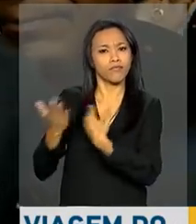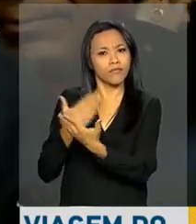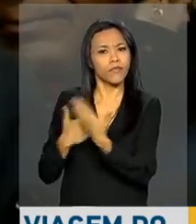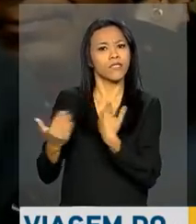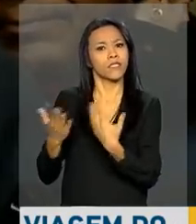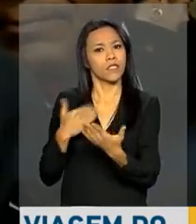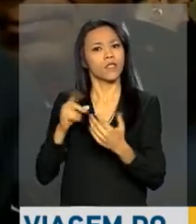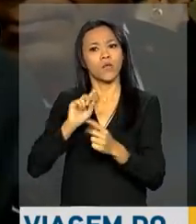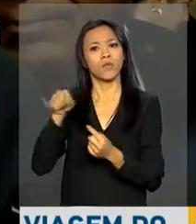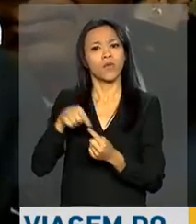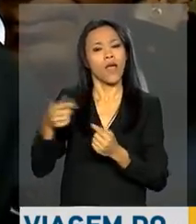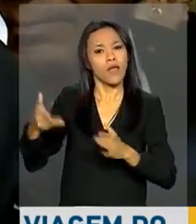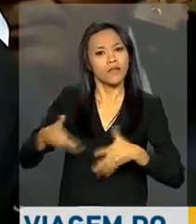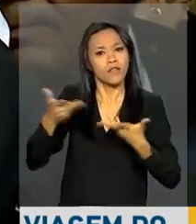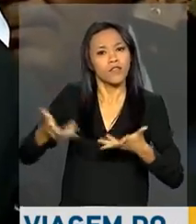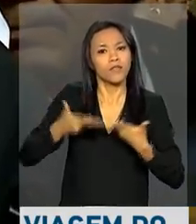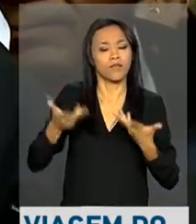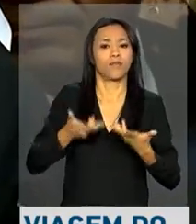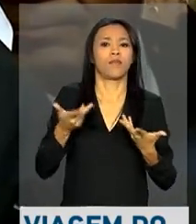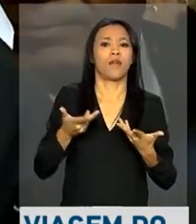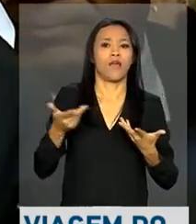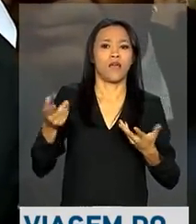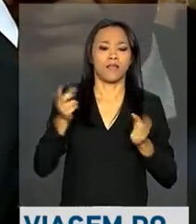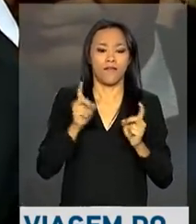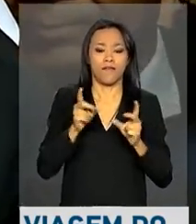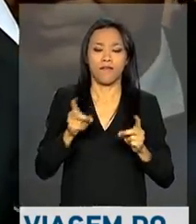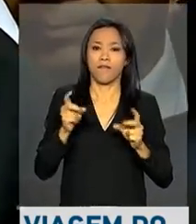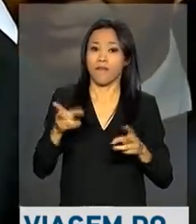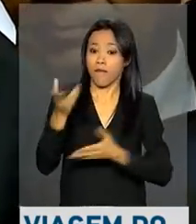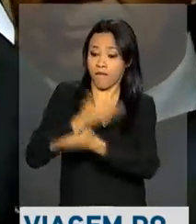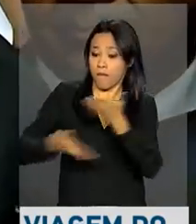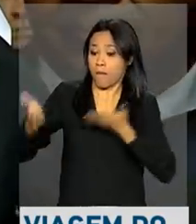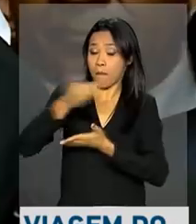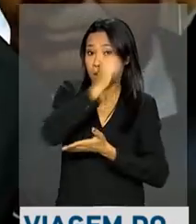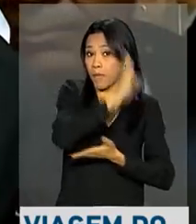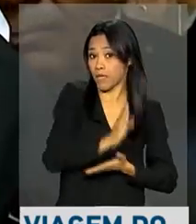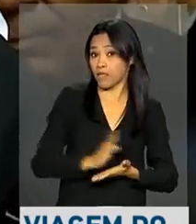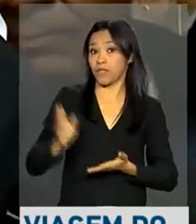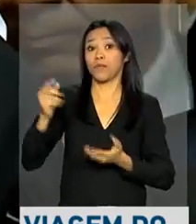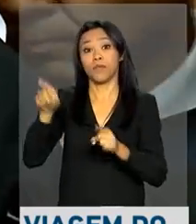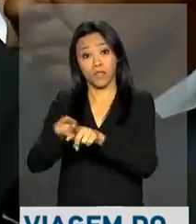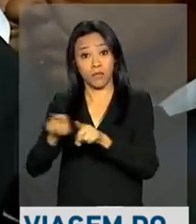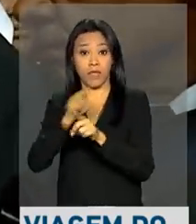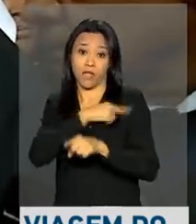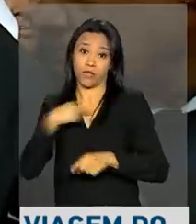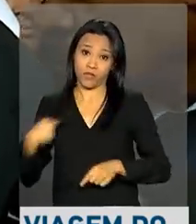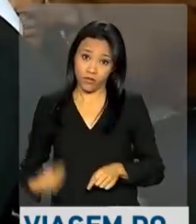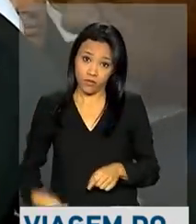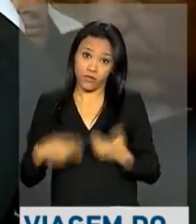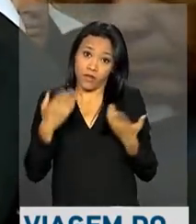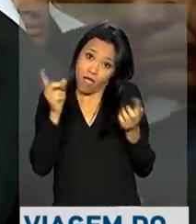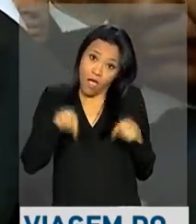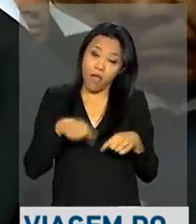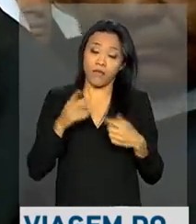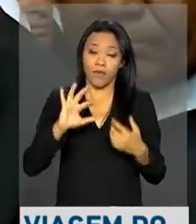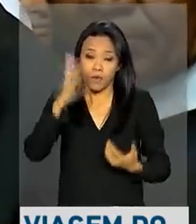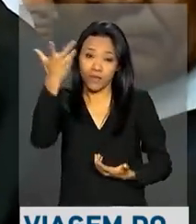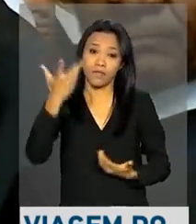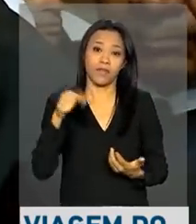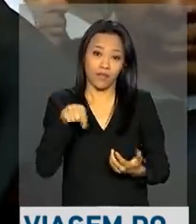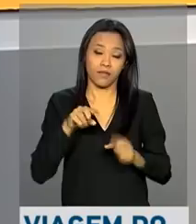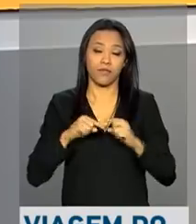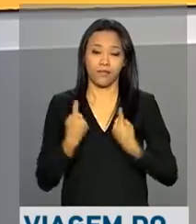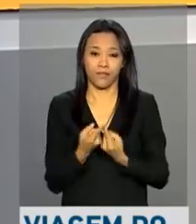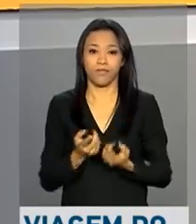incrementar, incentivar a relação comercial, política, cultural entre o Brasil e a China. Penso que é isso que vai acontecer na